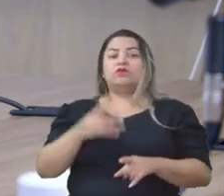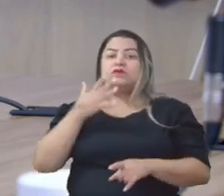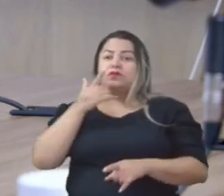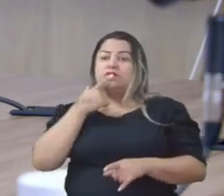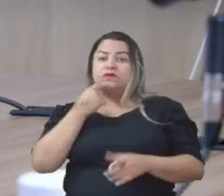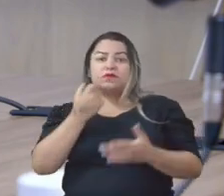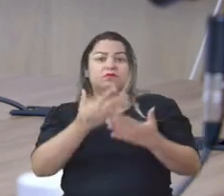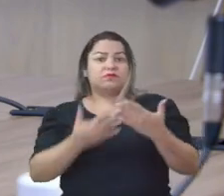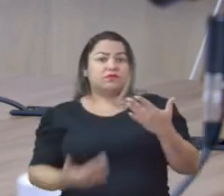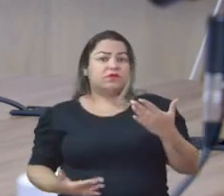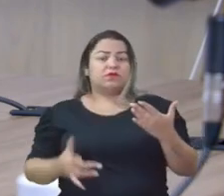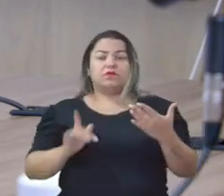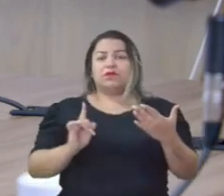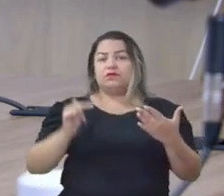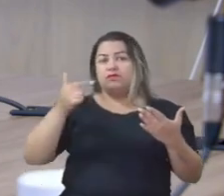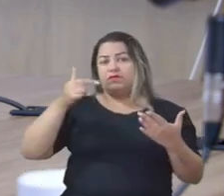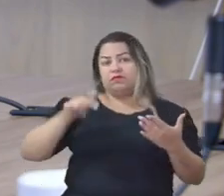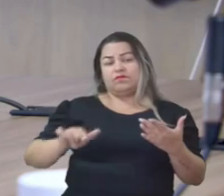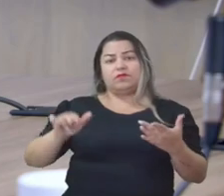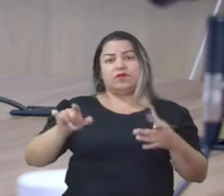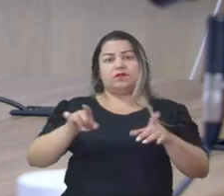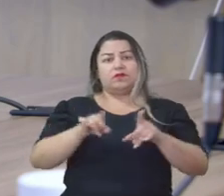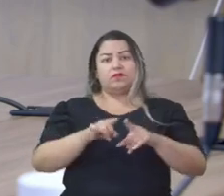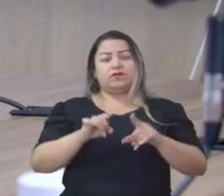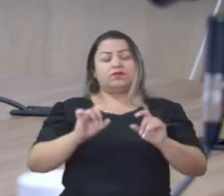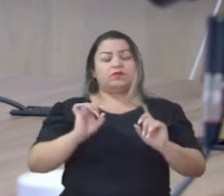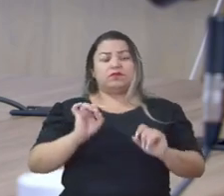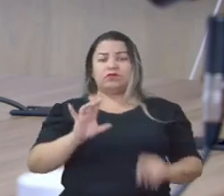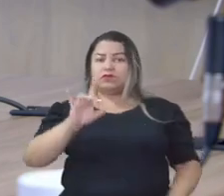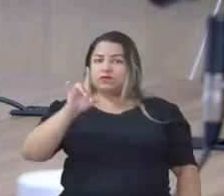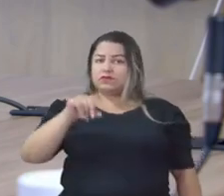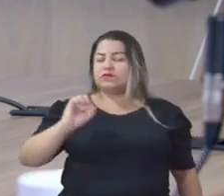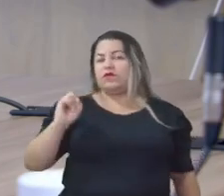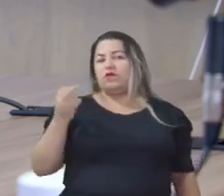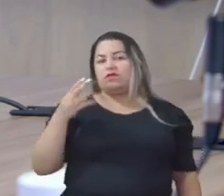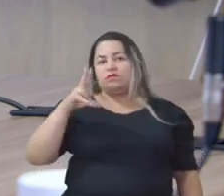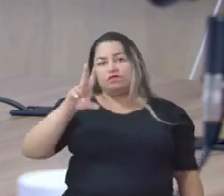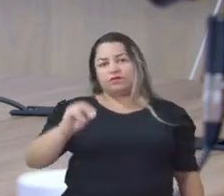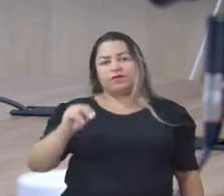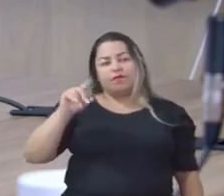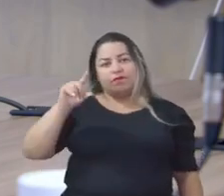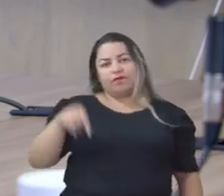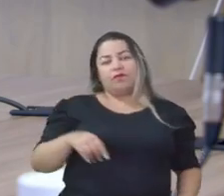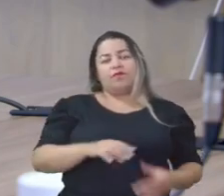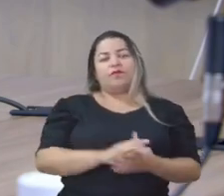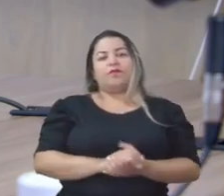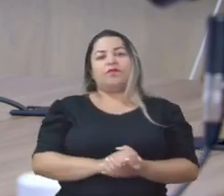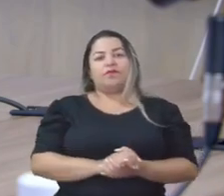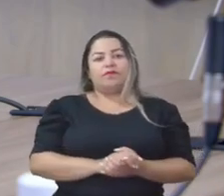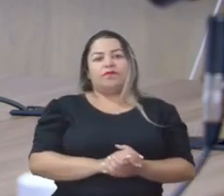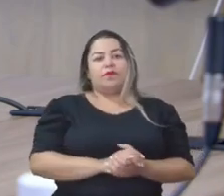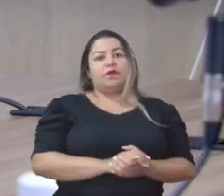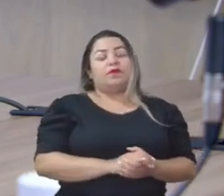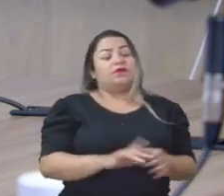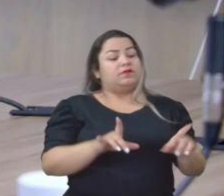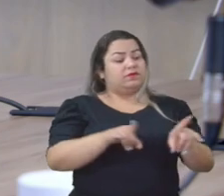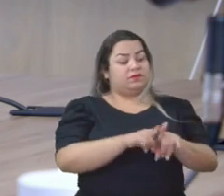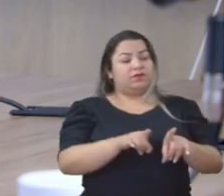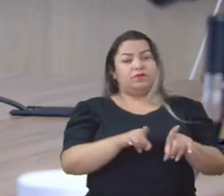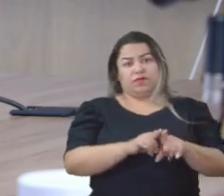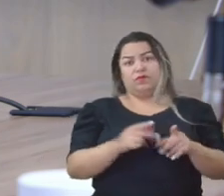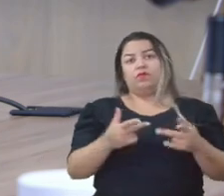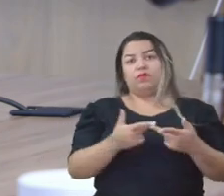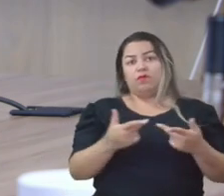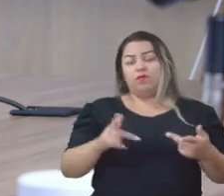é indígena, tanto que a gente nem considera isso, né? De ser ou não ser. E aí isso também é uma coisa que